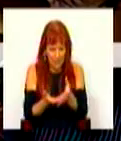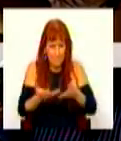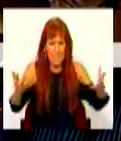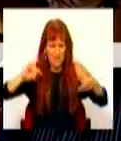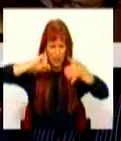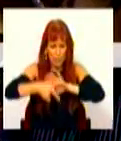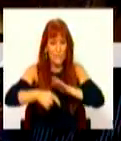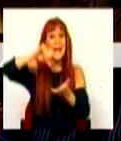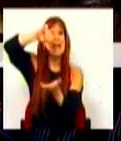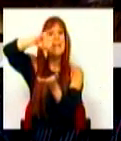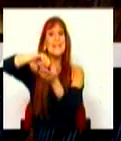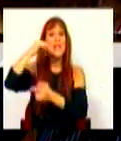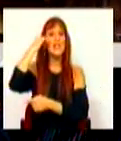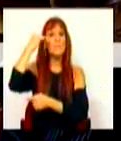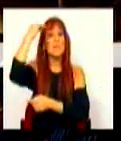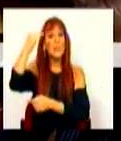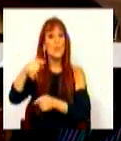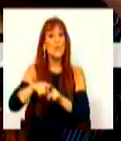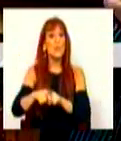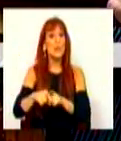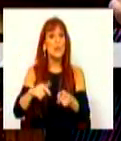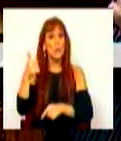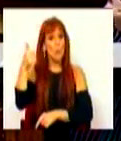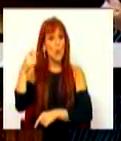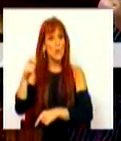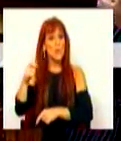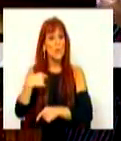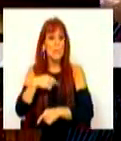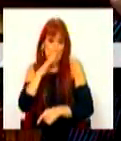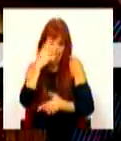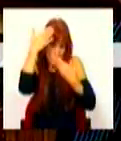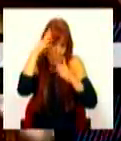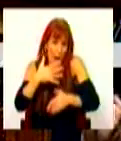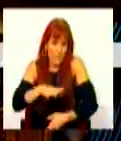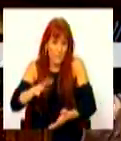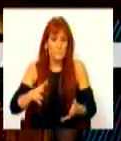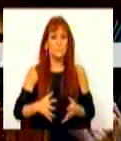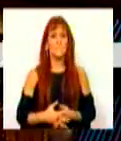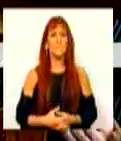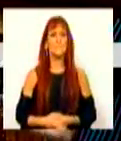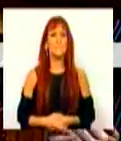aprofundada em sede de especialidade, se o Bloco de Esquerda assim o entender. Disse.